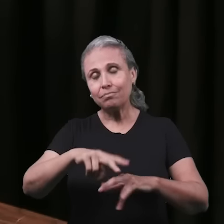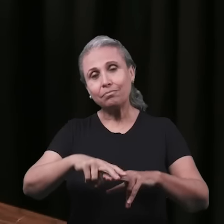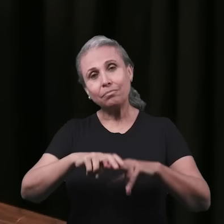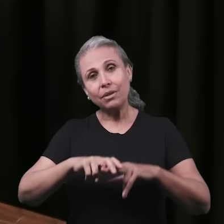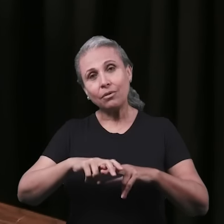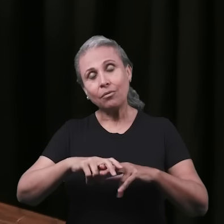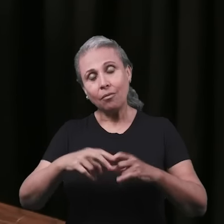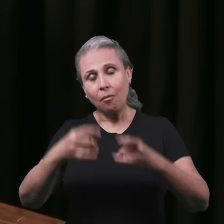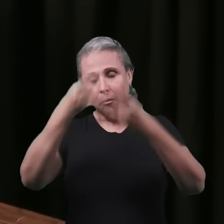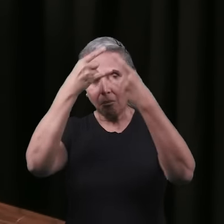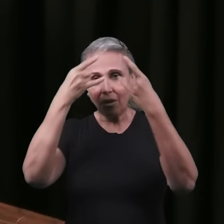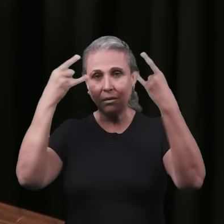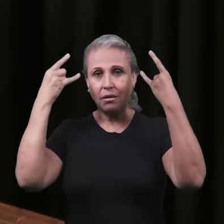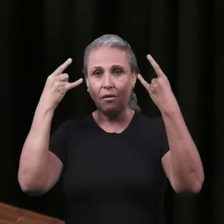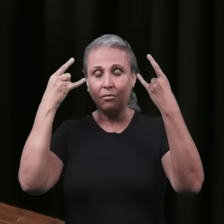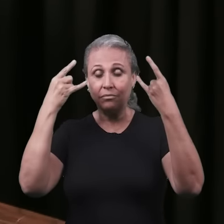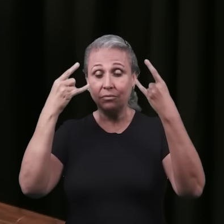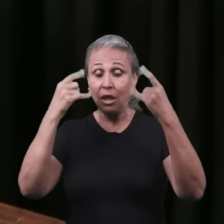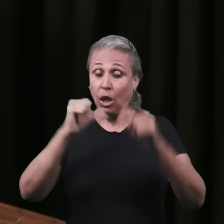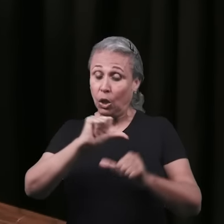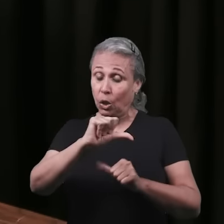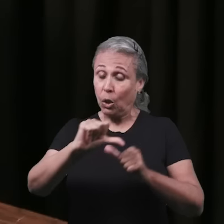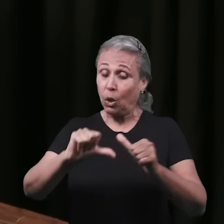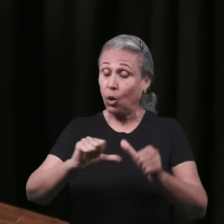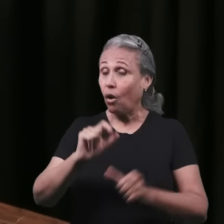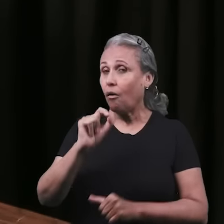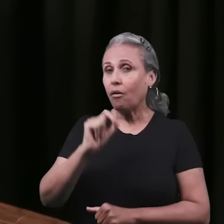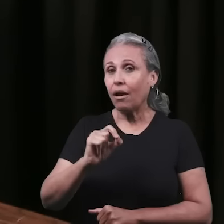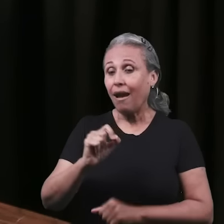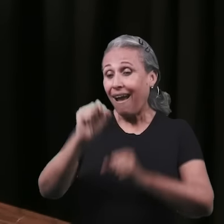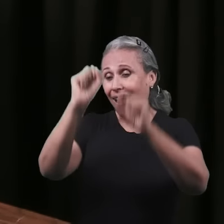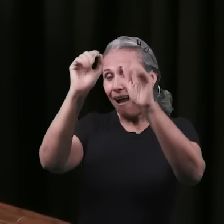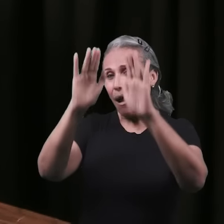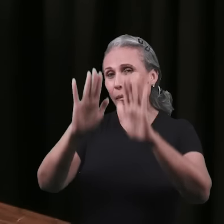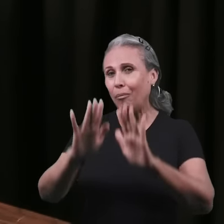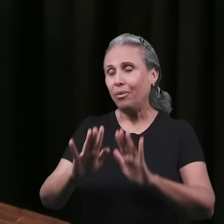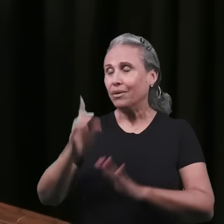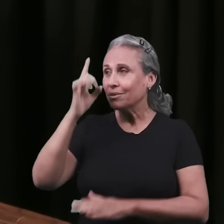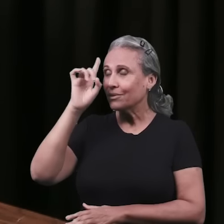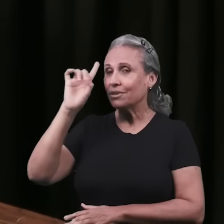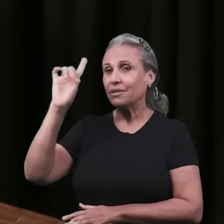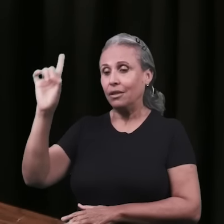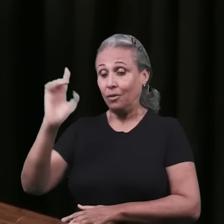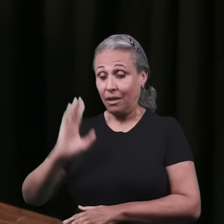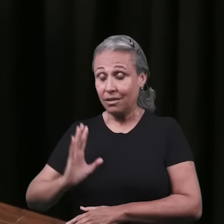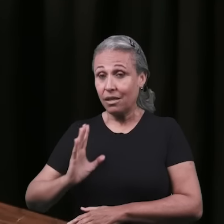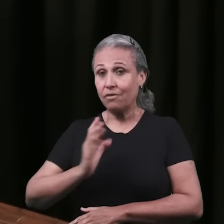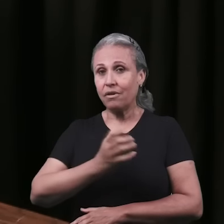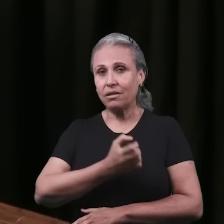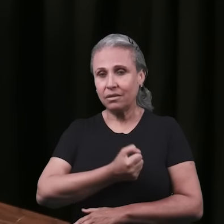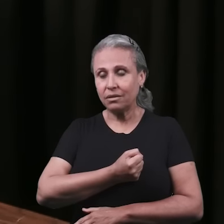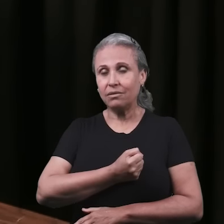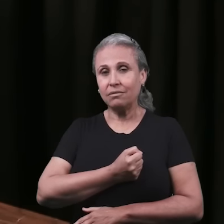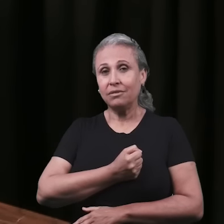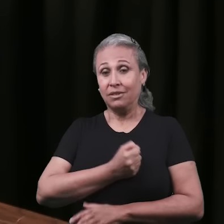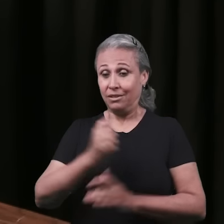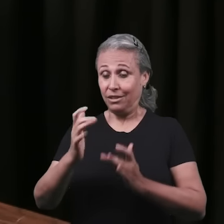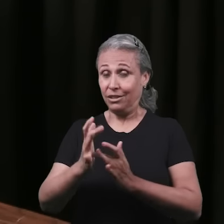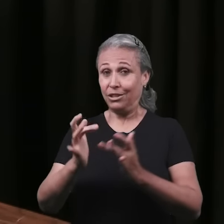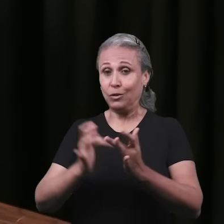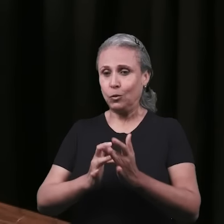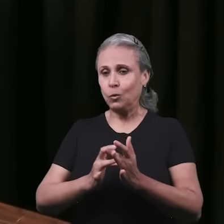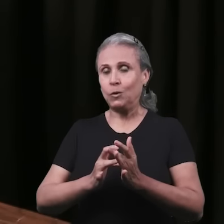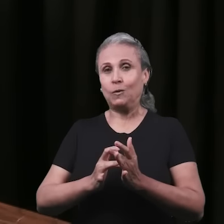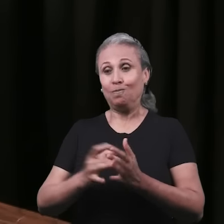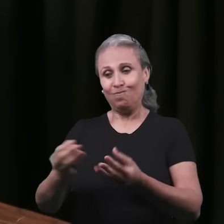né? Troca-se de fato a bênção que é espiritual, o nome escrito no livro da vida, a salvação que há em Cristo Jesus, que